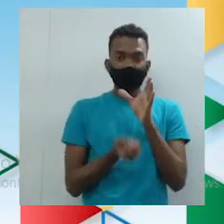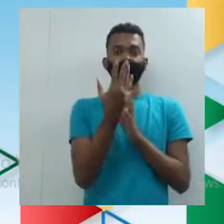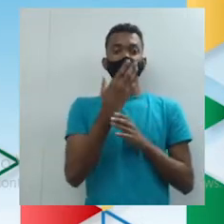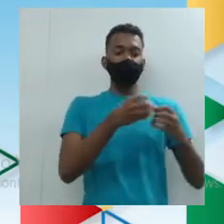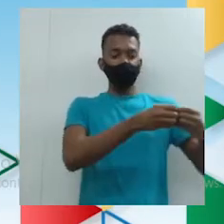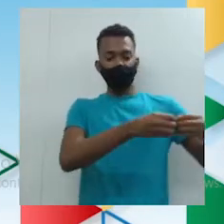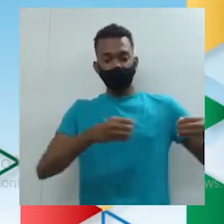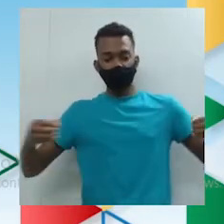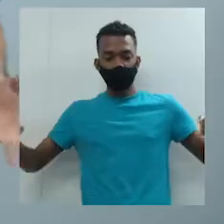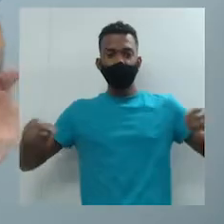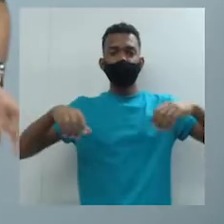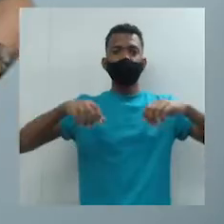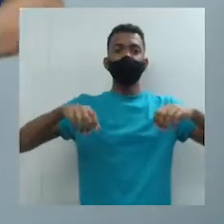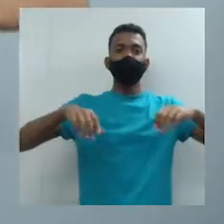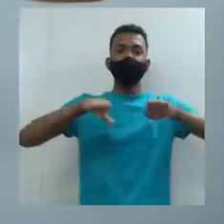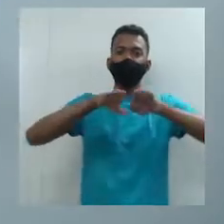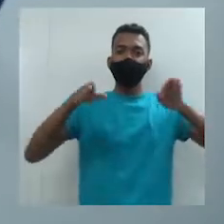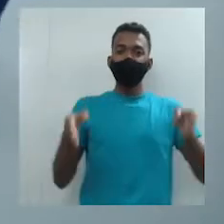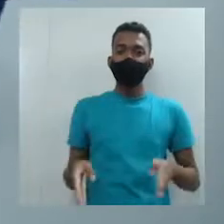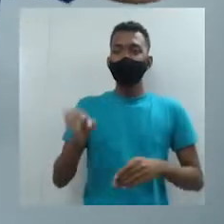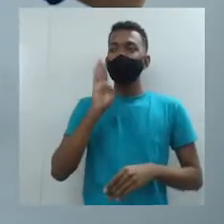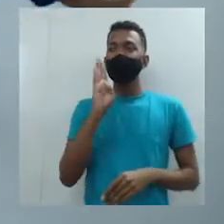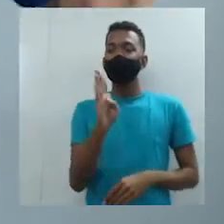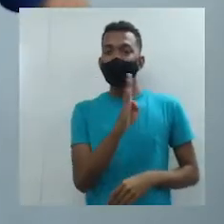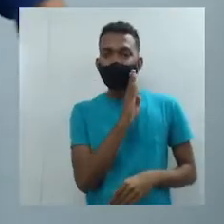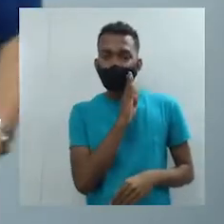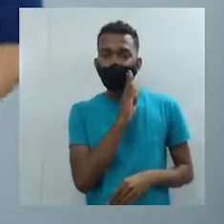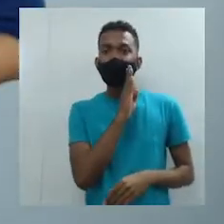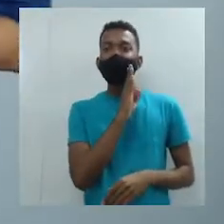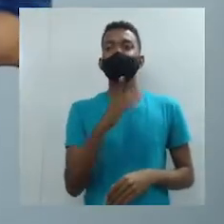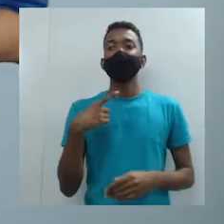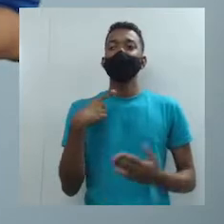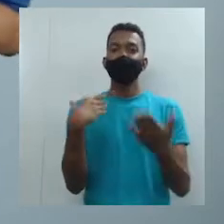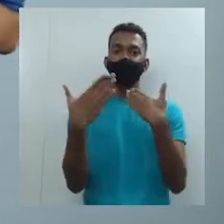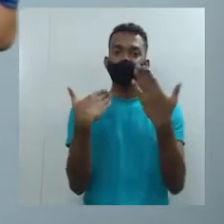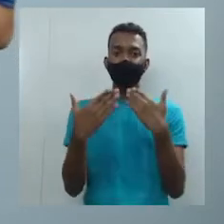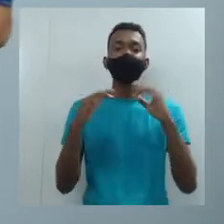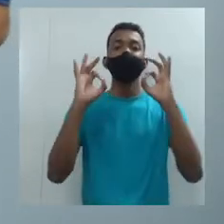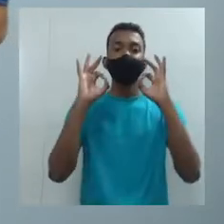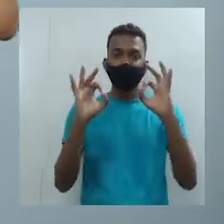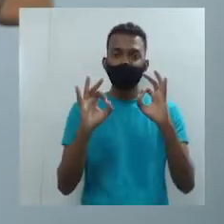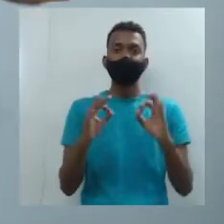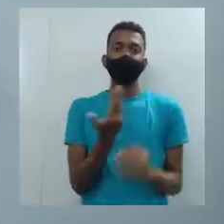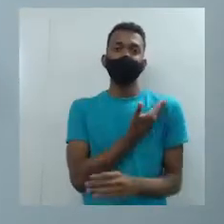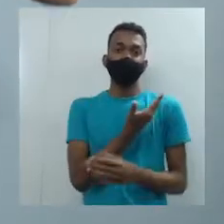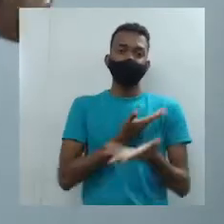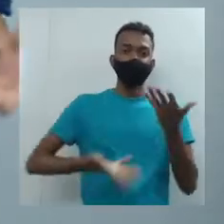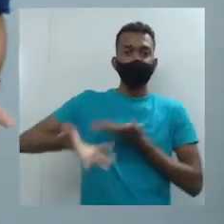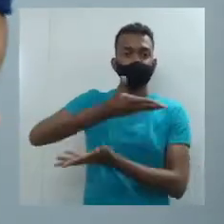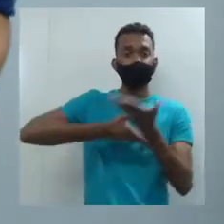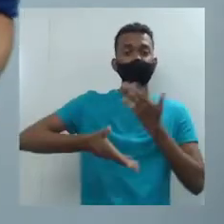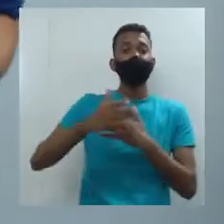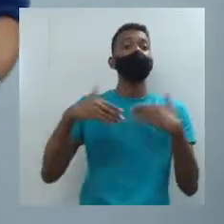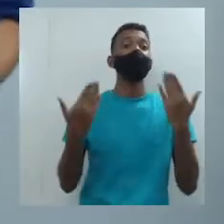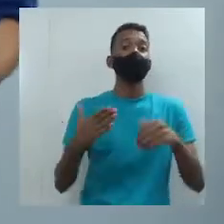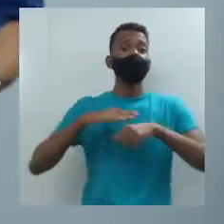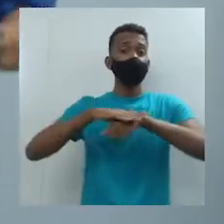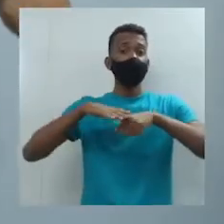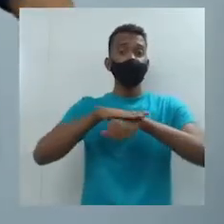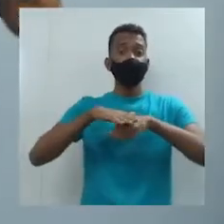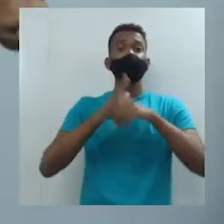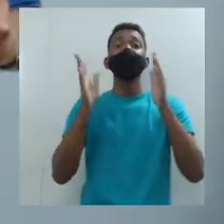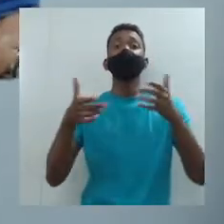quê? De uma mesa de bar, um cenário de uma conversa entre amigos, certo? E nessa conversa rola o